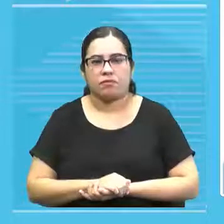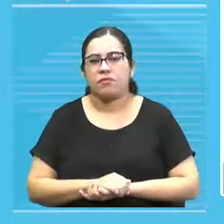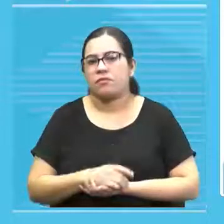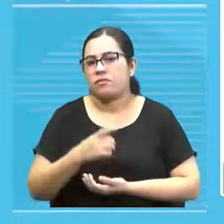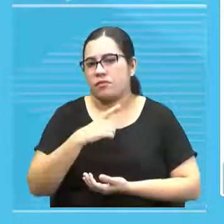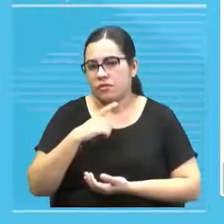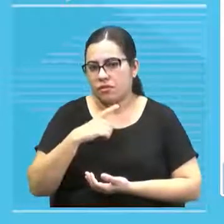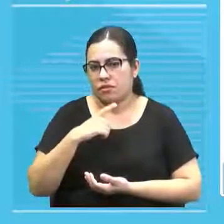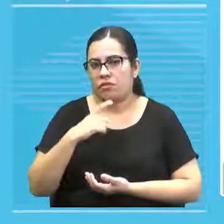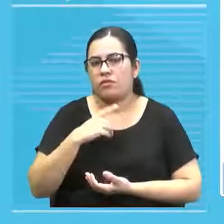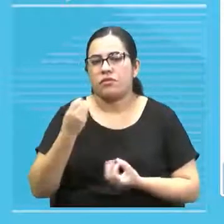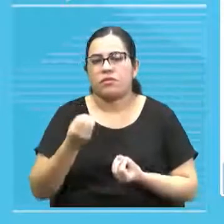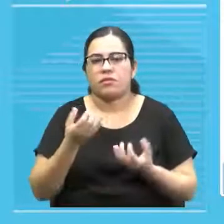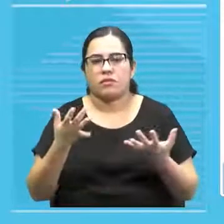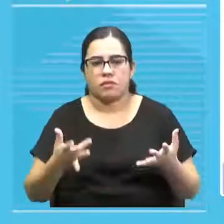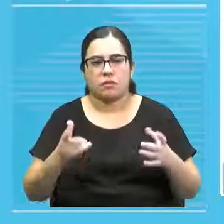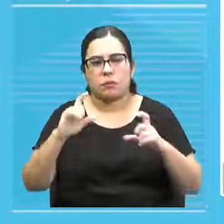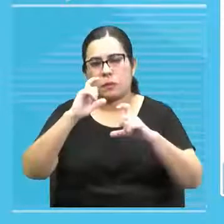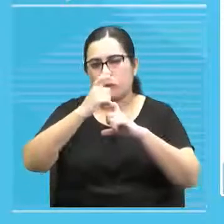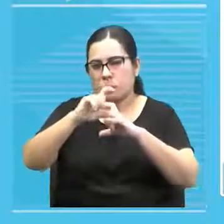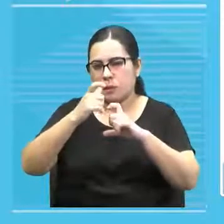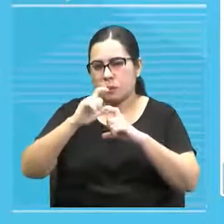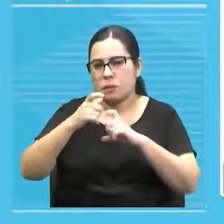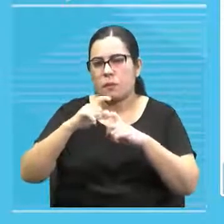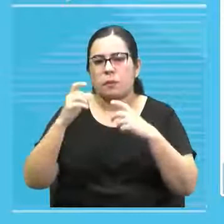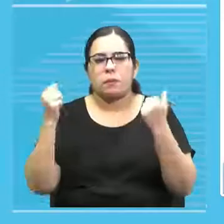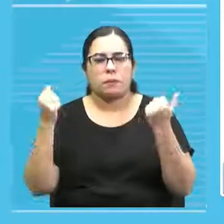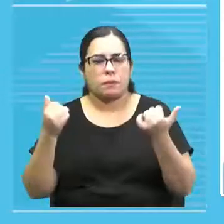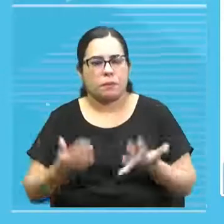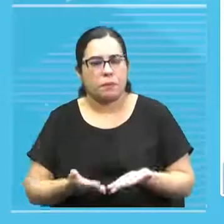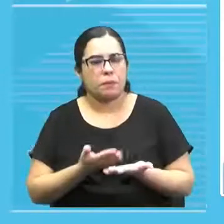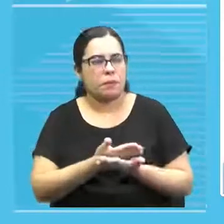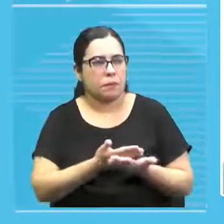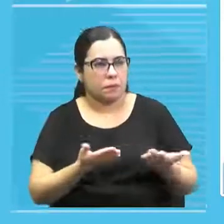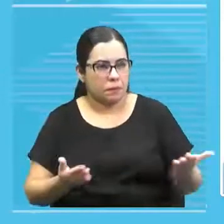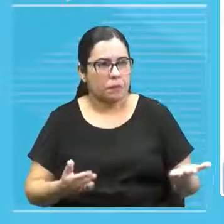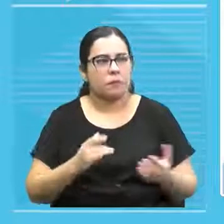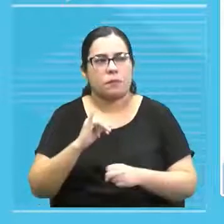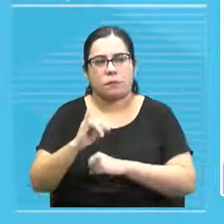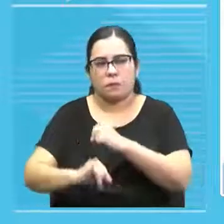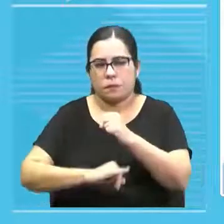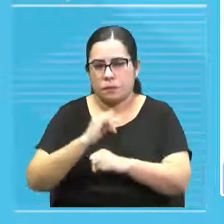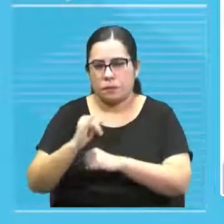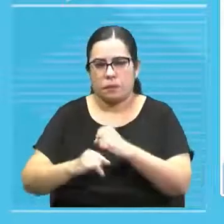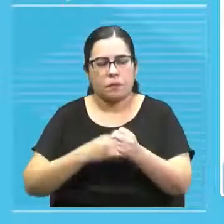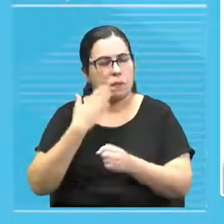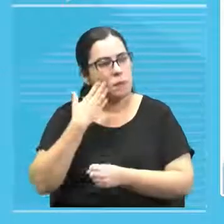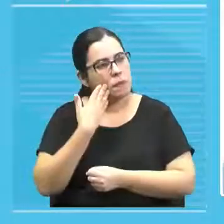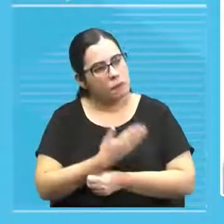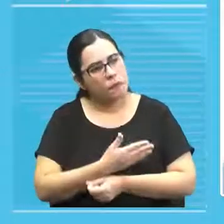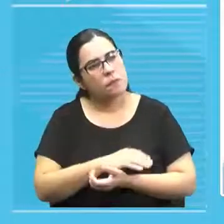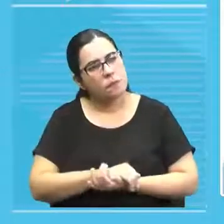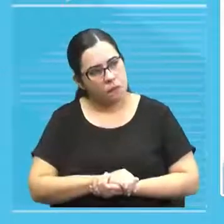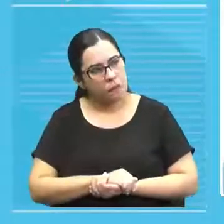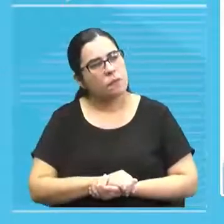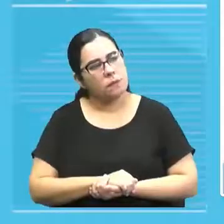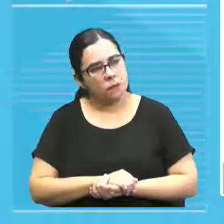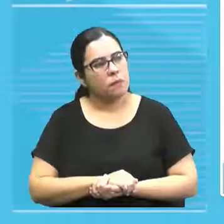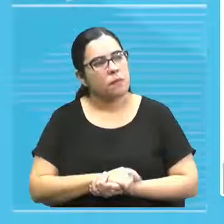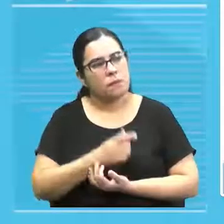a gente tem uma charge Zinho aqui né olha aqui a inclusão digital né E aí o